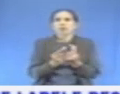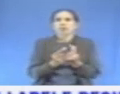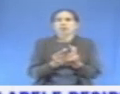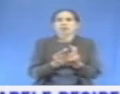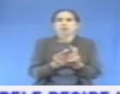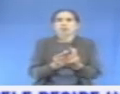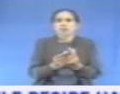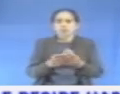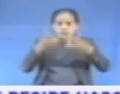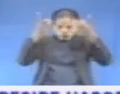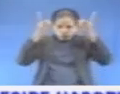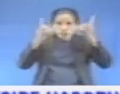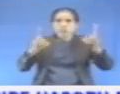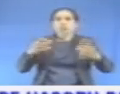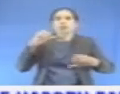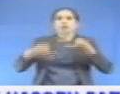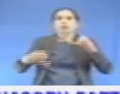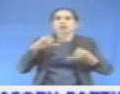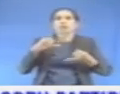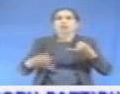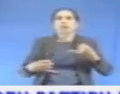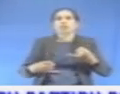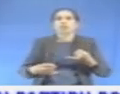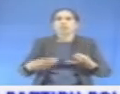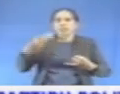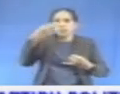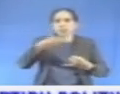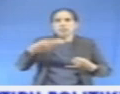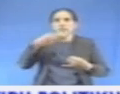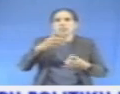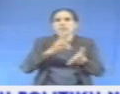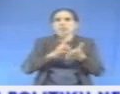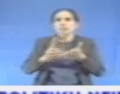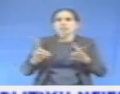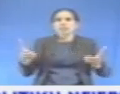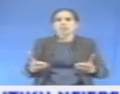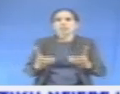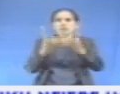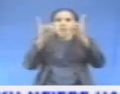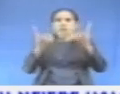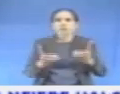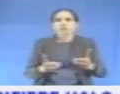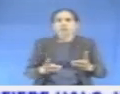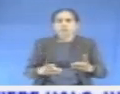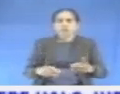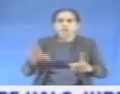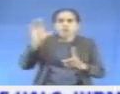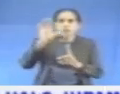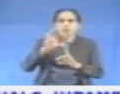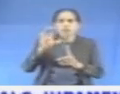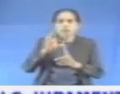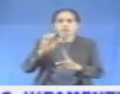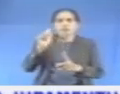Nacional defende a justiça na Constituição. Quinta-feira, semana, né? Assarumalo, o superintendente-chefe Arnaldo